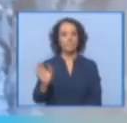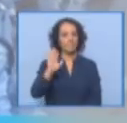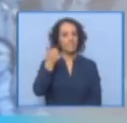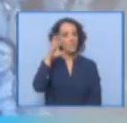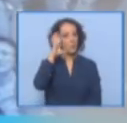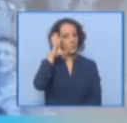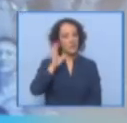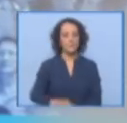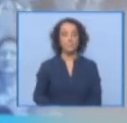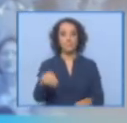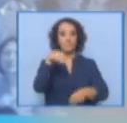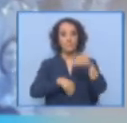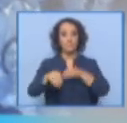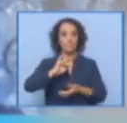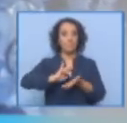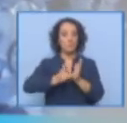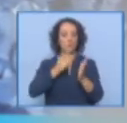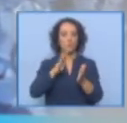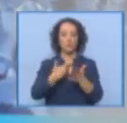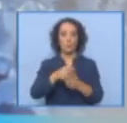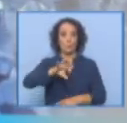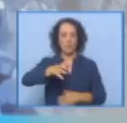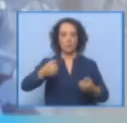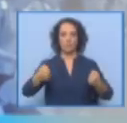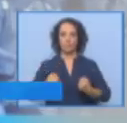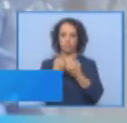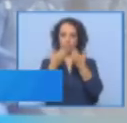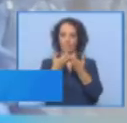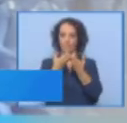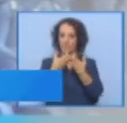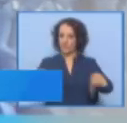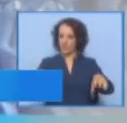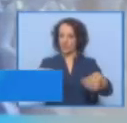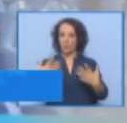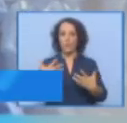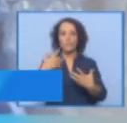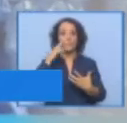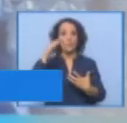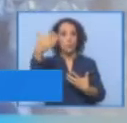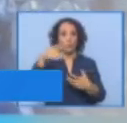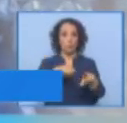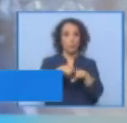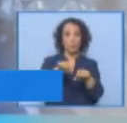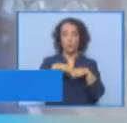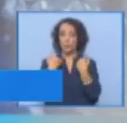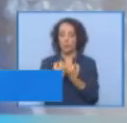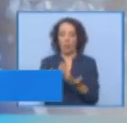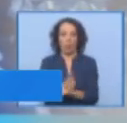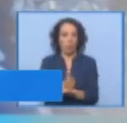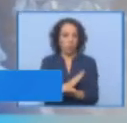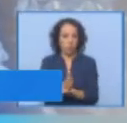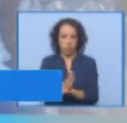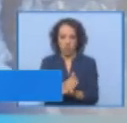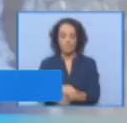Olá, muito boa tarde. As eleições no Brasil provocaram uma divisão no país, agora abraços com um futuro político e social cada vez mais